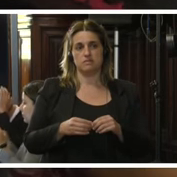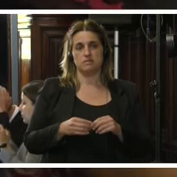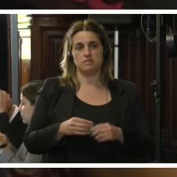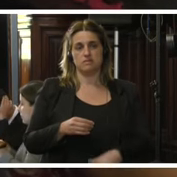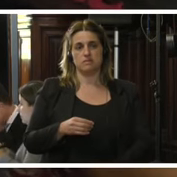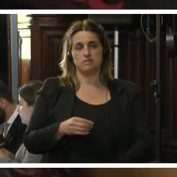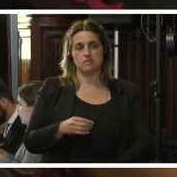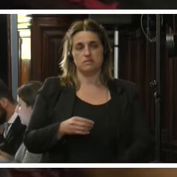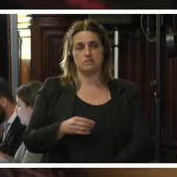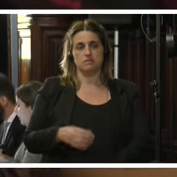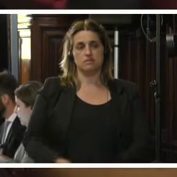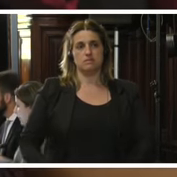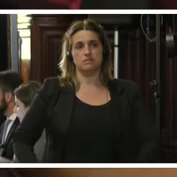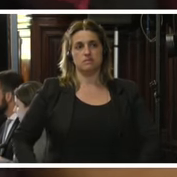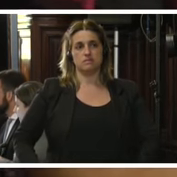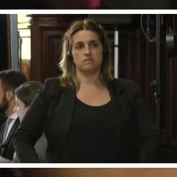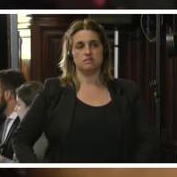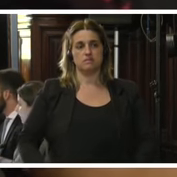presentation.